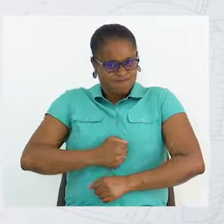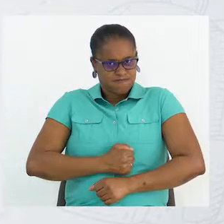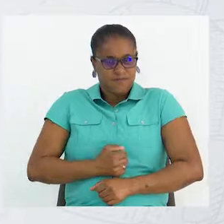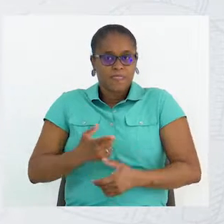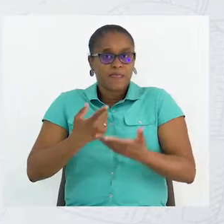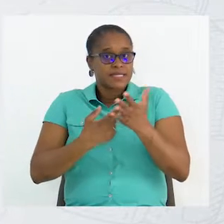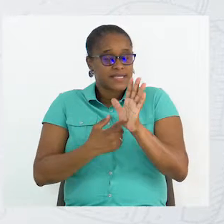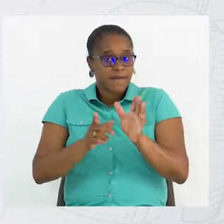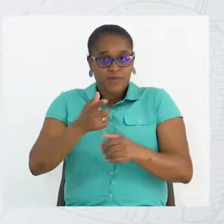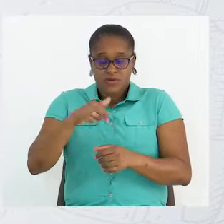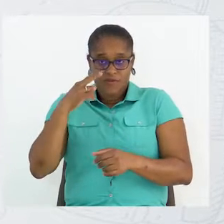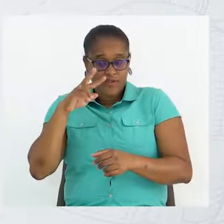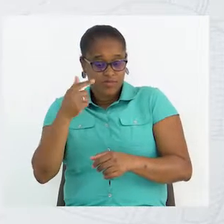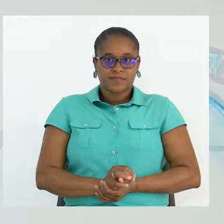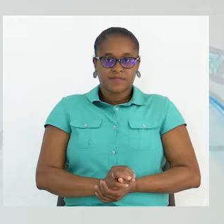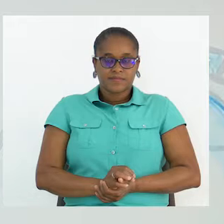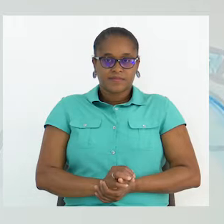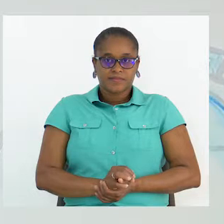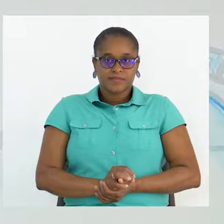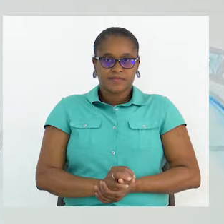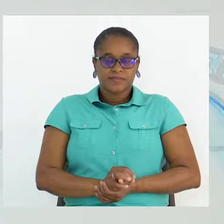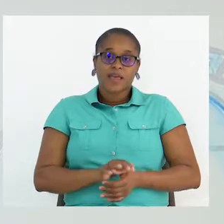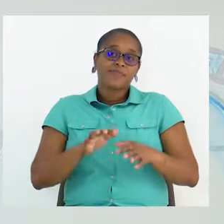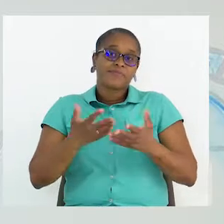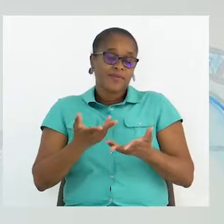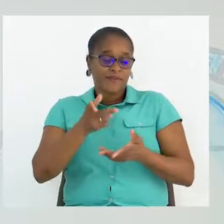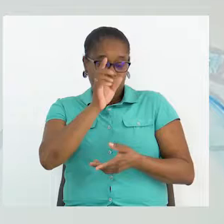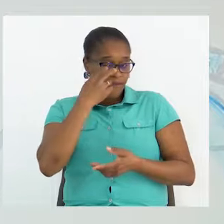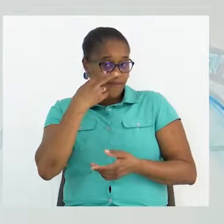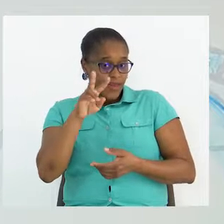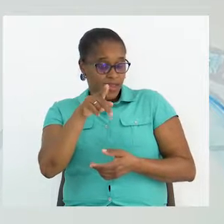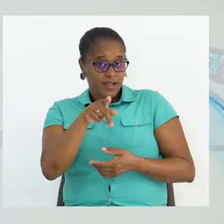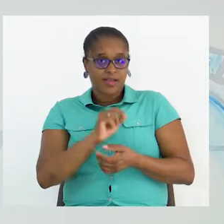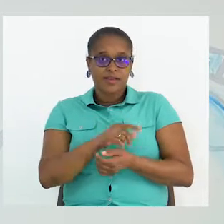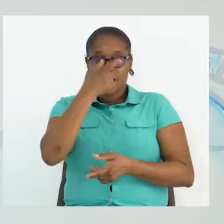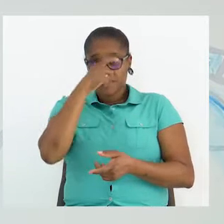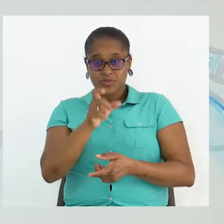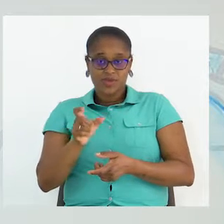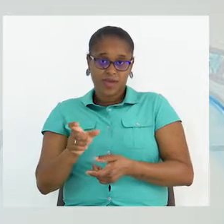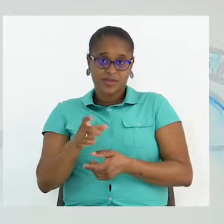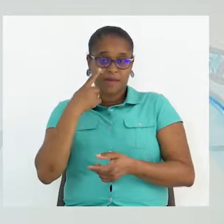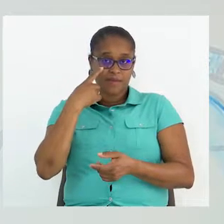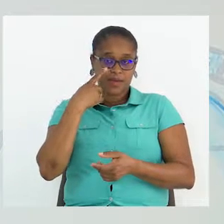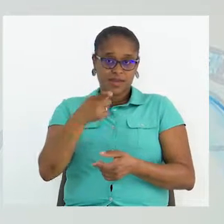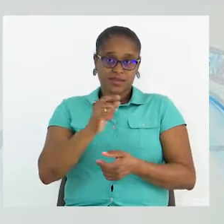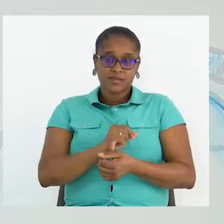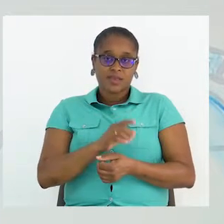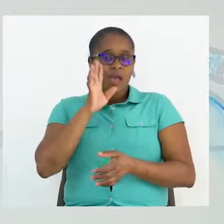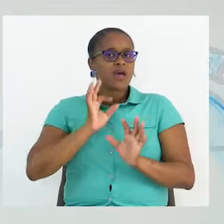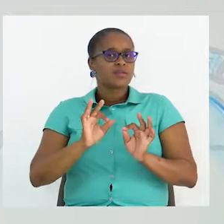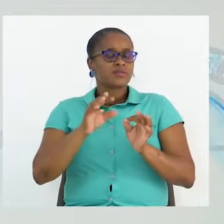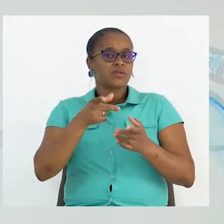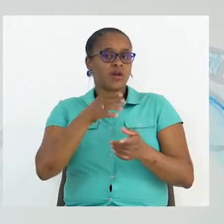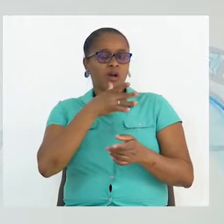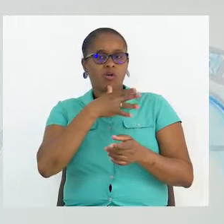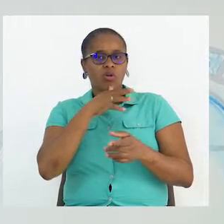que nós vimos que nós temos aqui. Então, vejam a personagem que aparece assim com a cor,